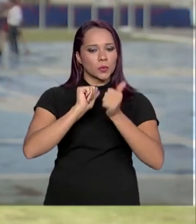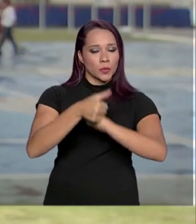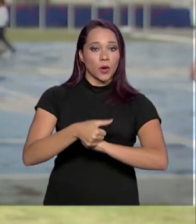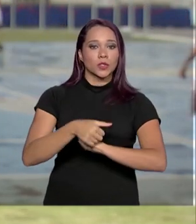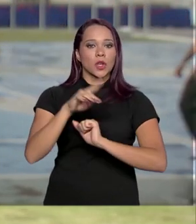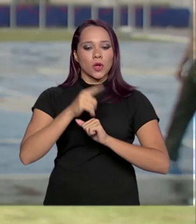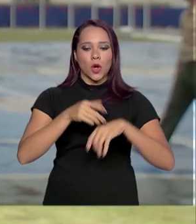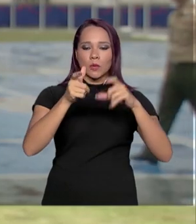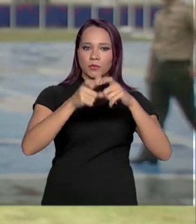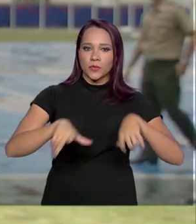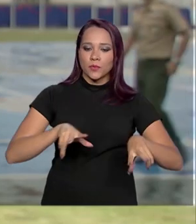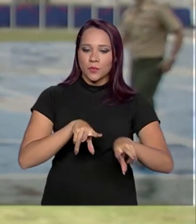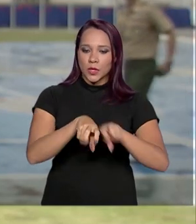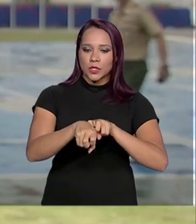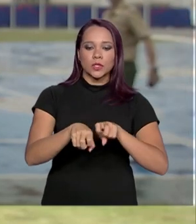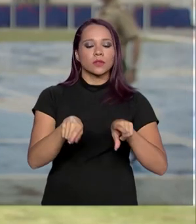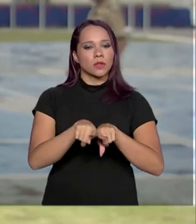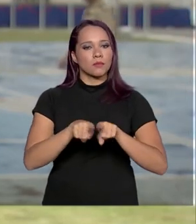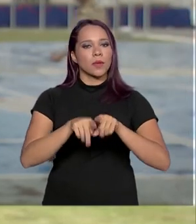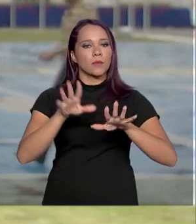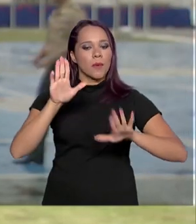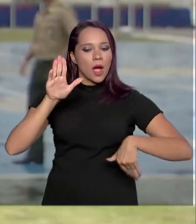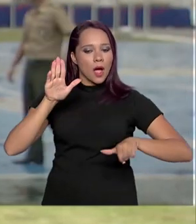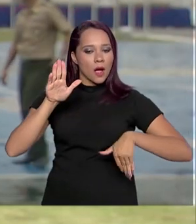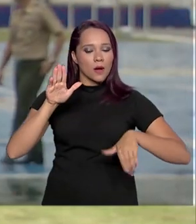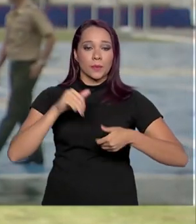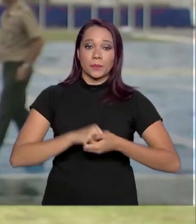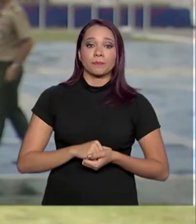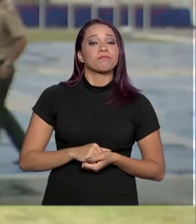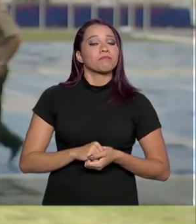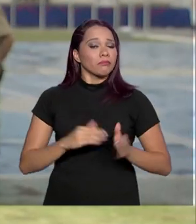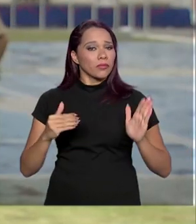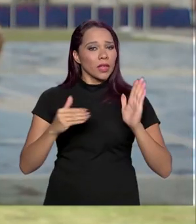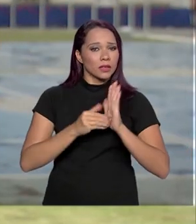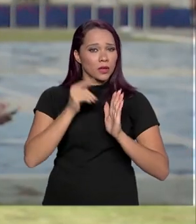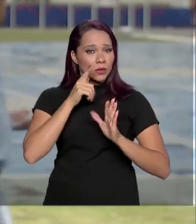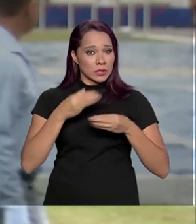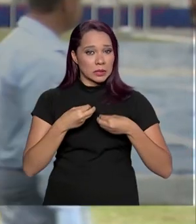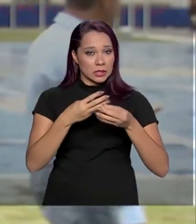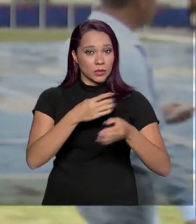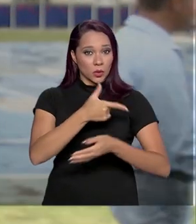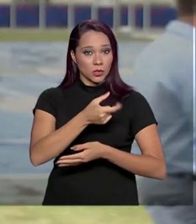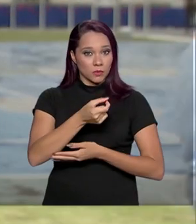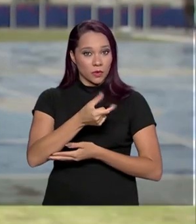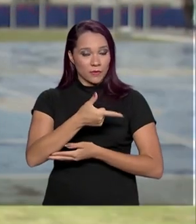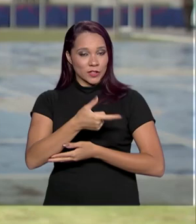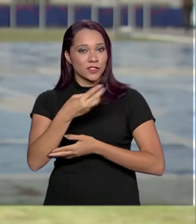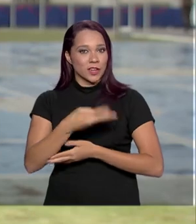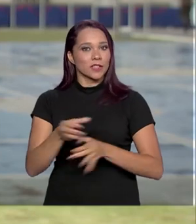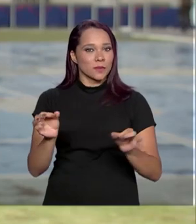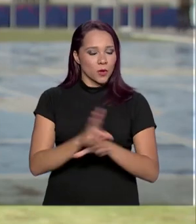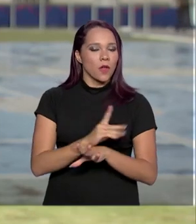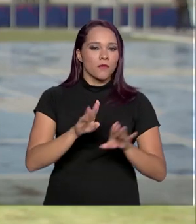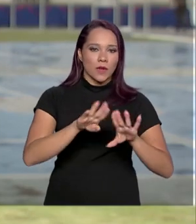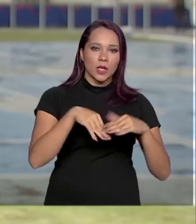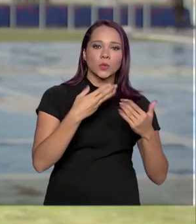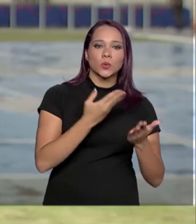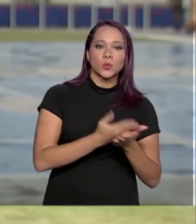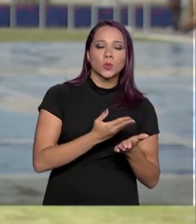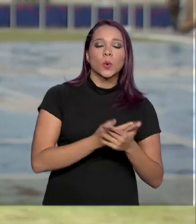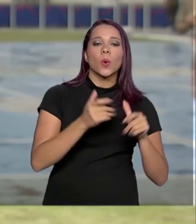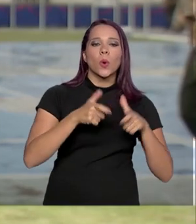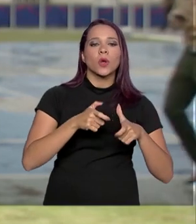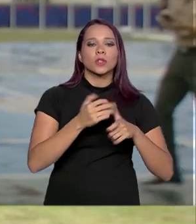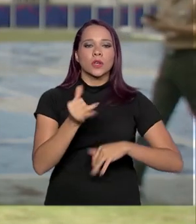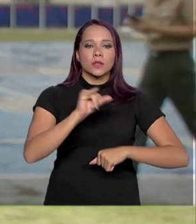como pista de atletismo e parque aquático. Até ser entregue em 2023, os alunos vão estudar aqui, no